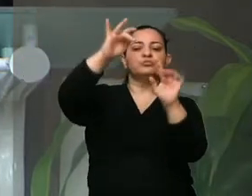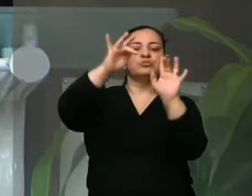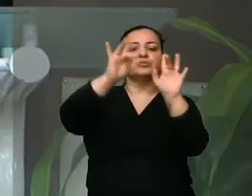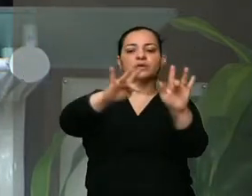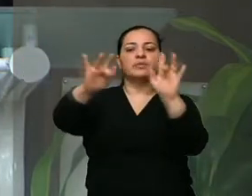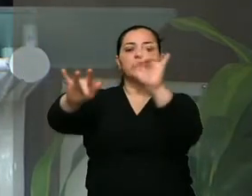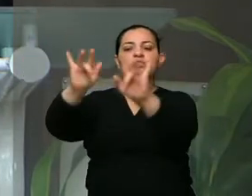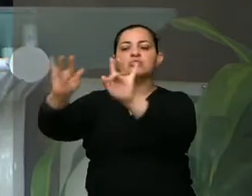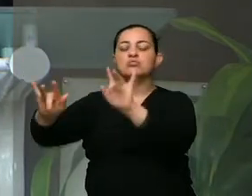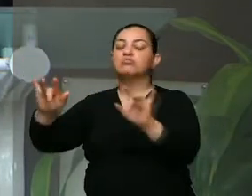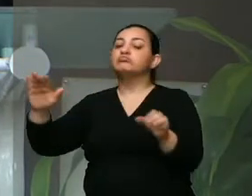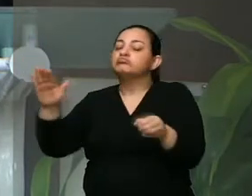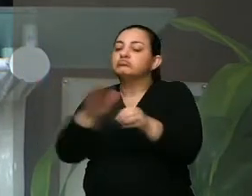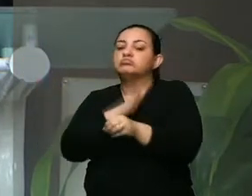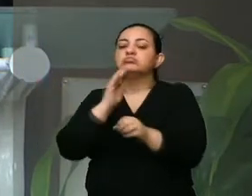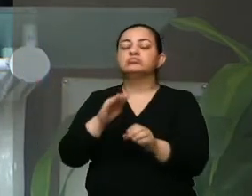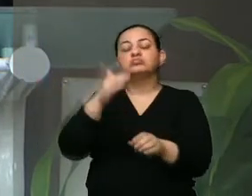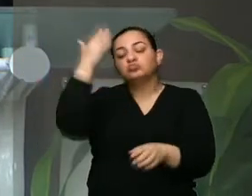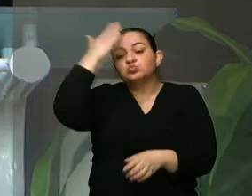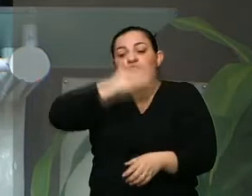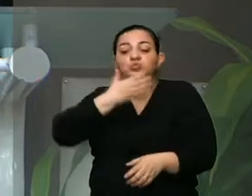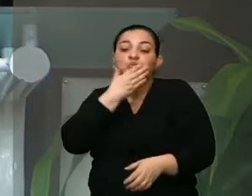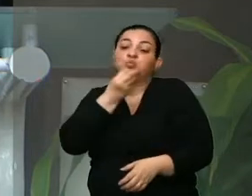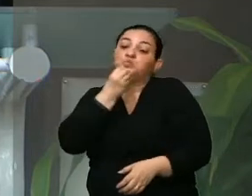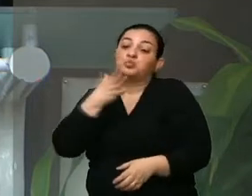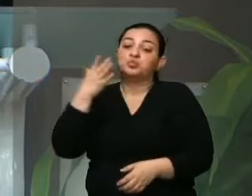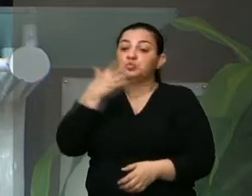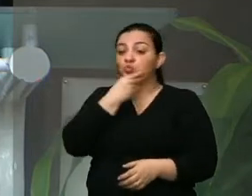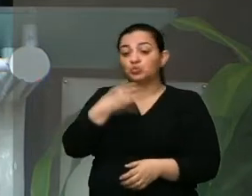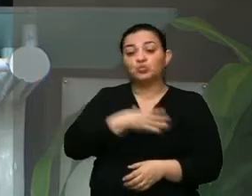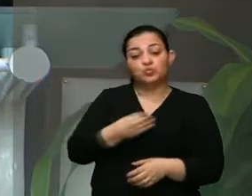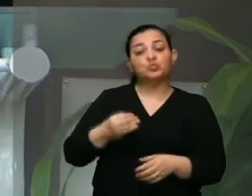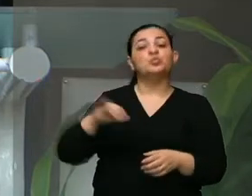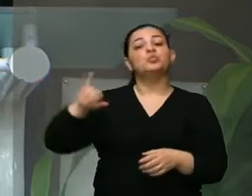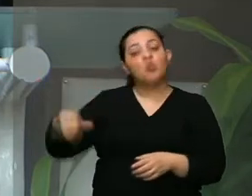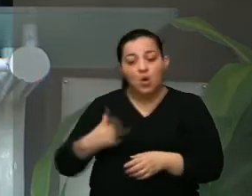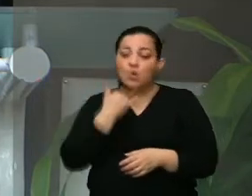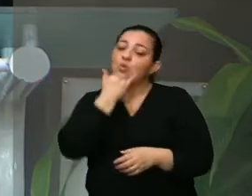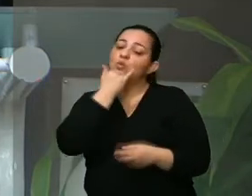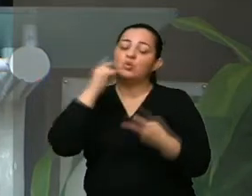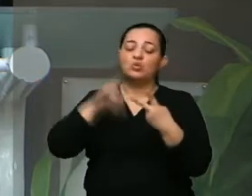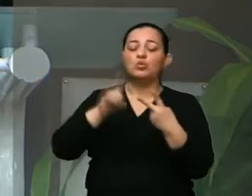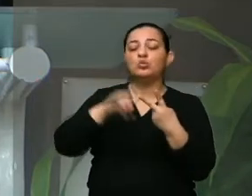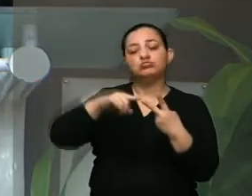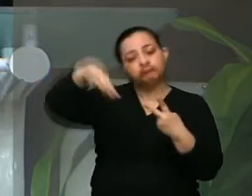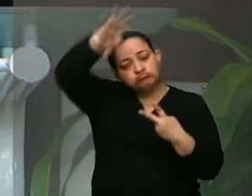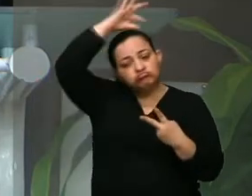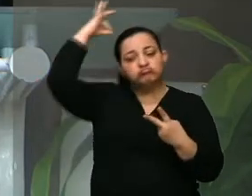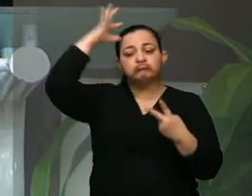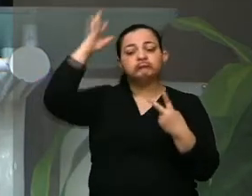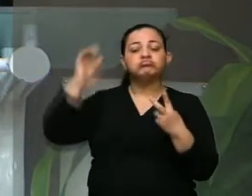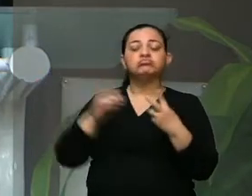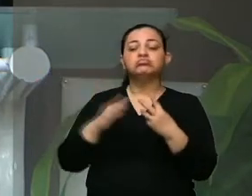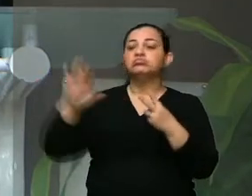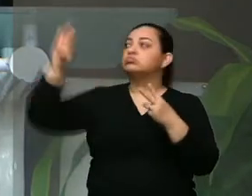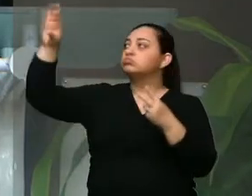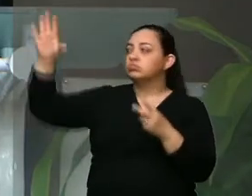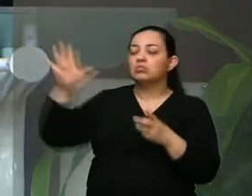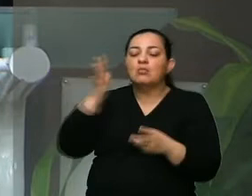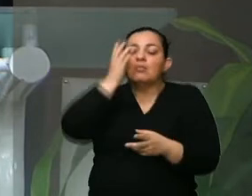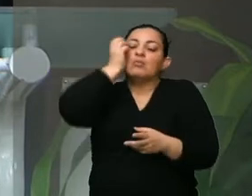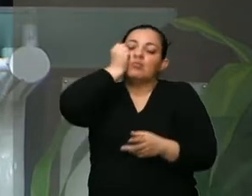você provou ser bom filho passou por justificação passou por santificação aí você recebe a